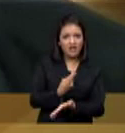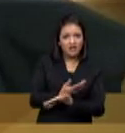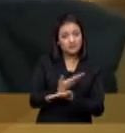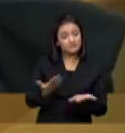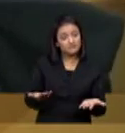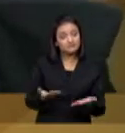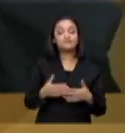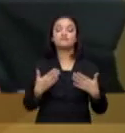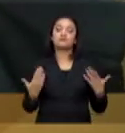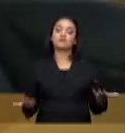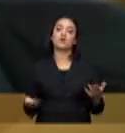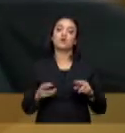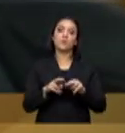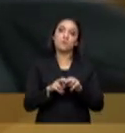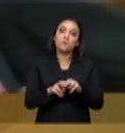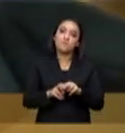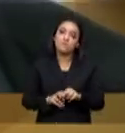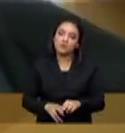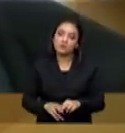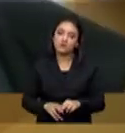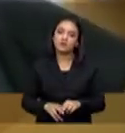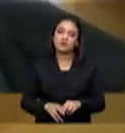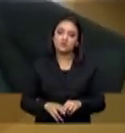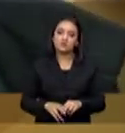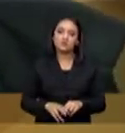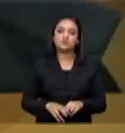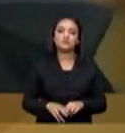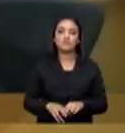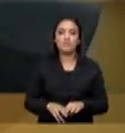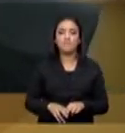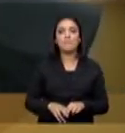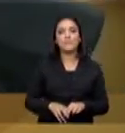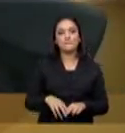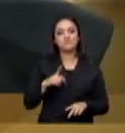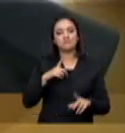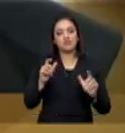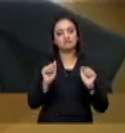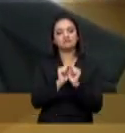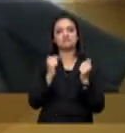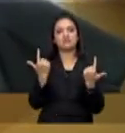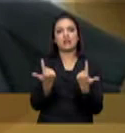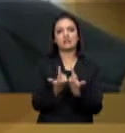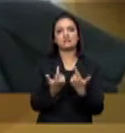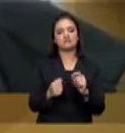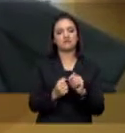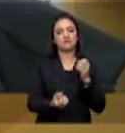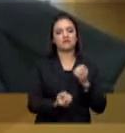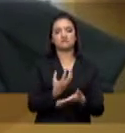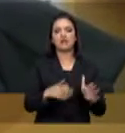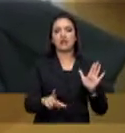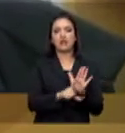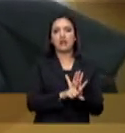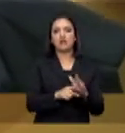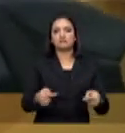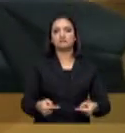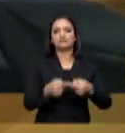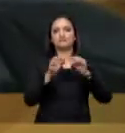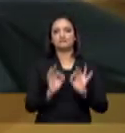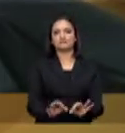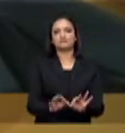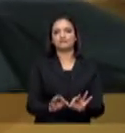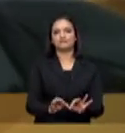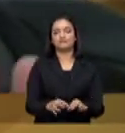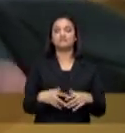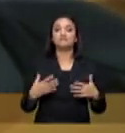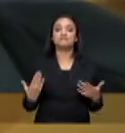ansiedade respondeu, a meu ver, com suficiência e sem excessos, ao legislador baiano. Se